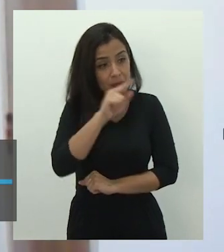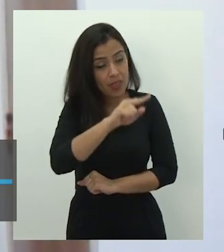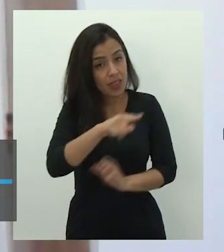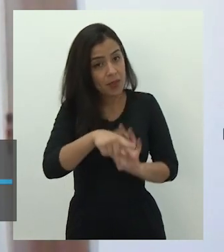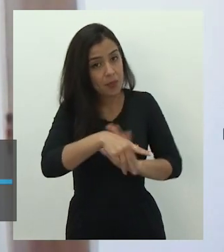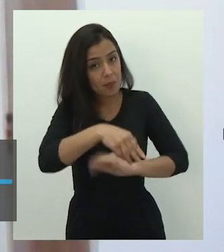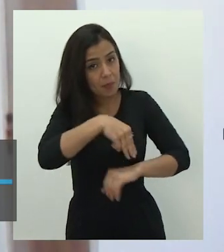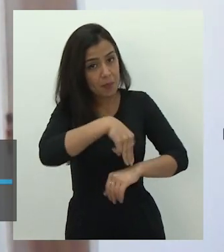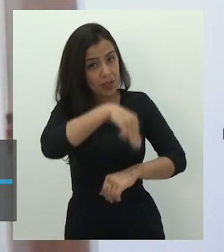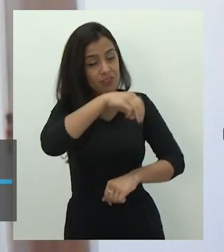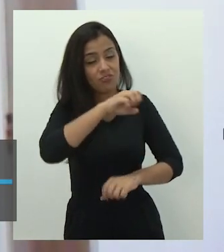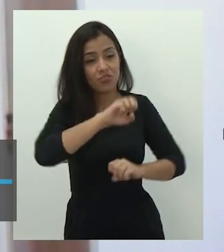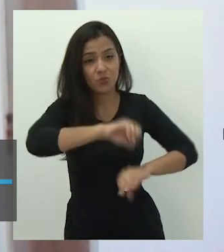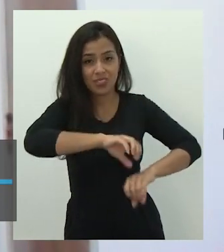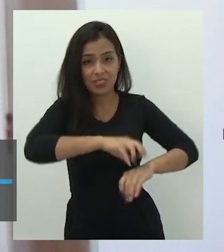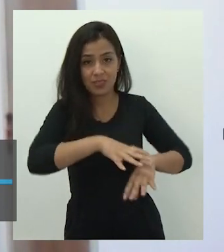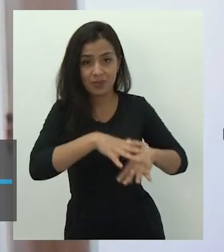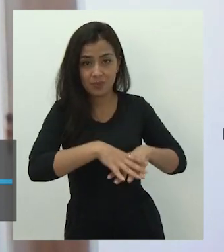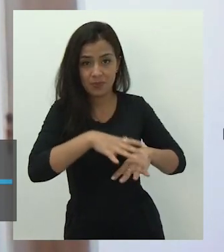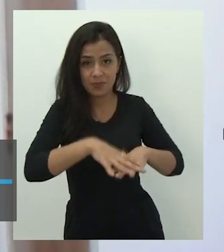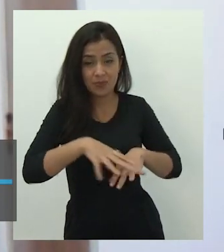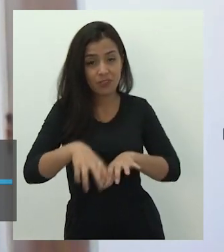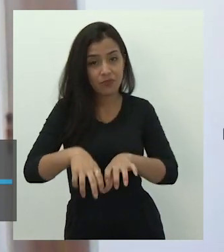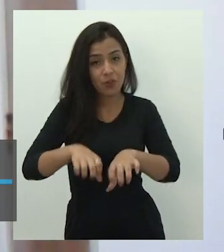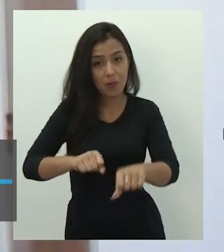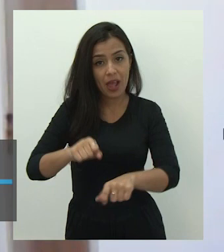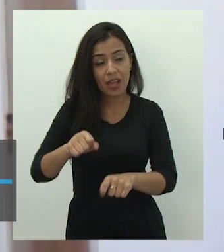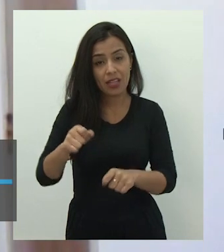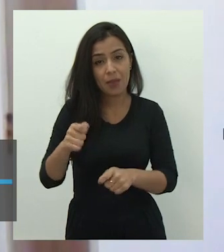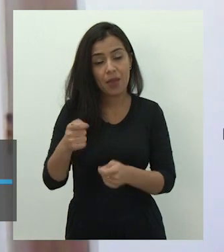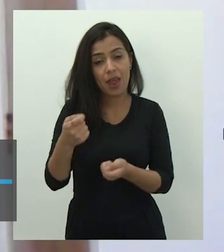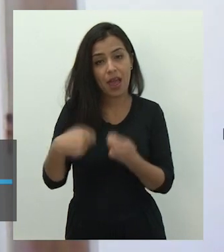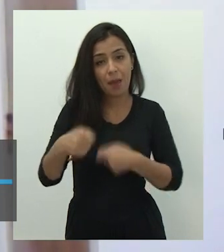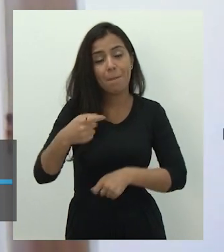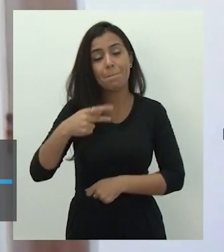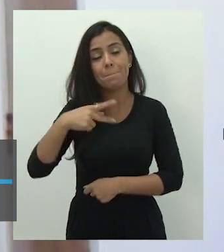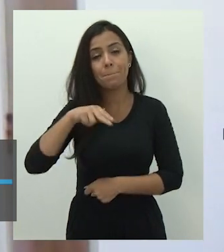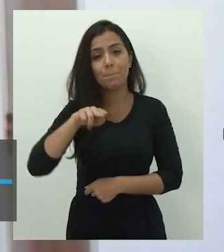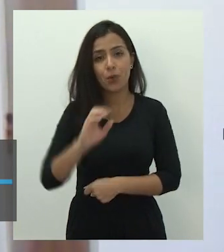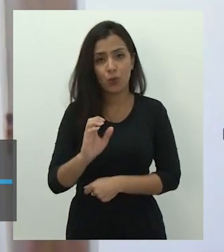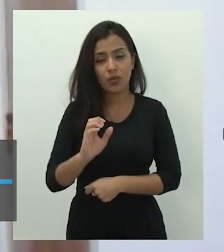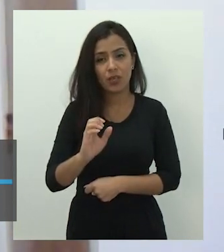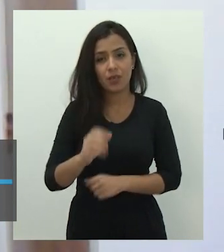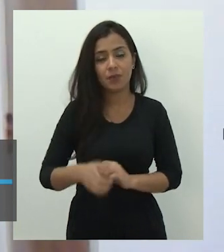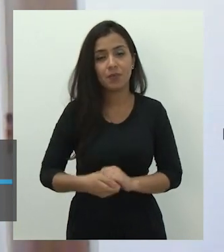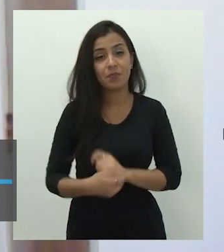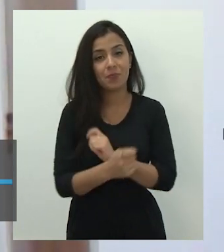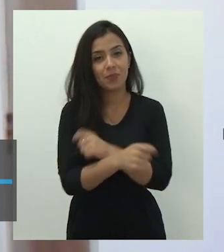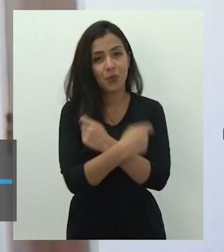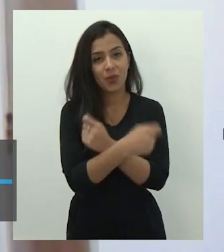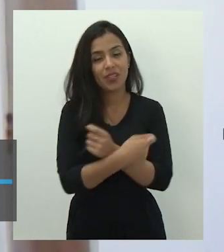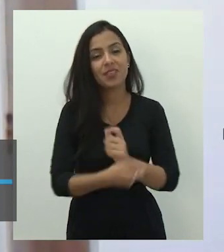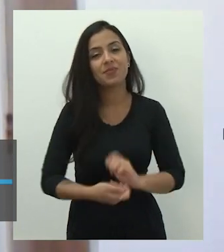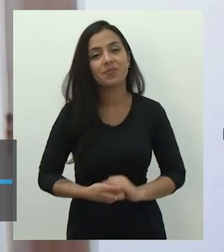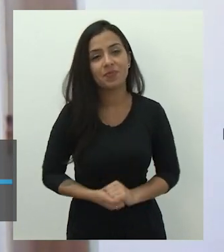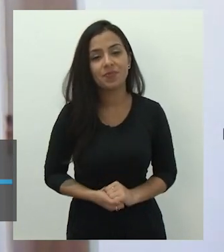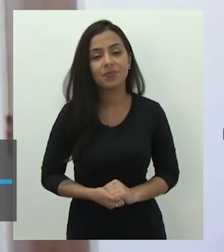Educação Matemática, formada pela PUC. Vamos ver o vídeo dela. Por gentileza, pode veicular o